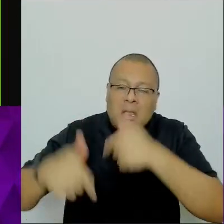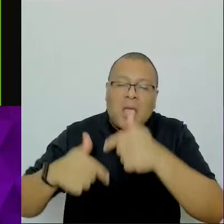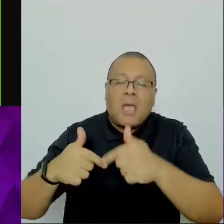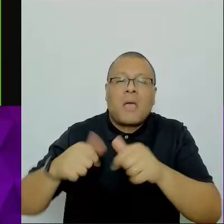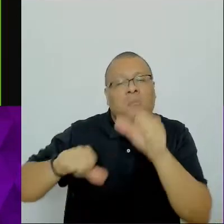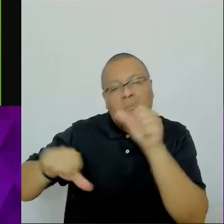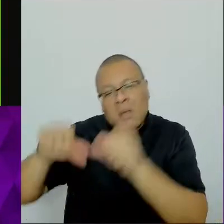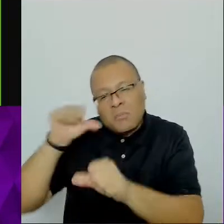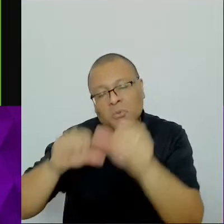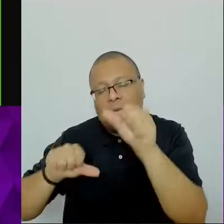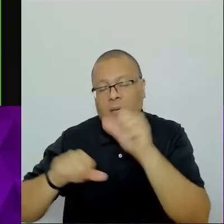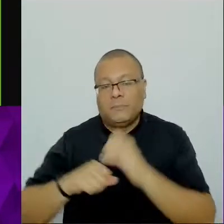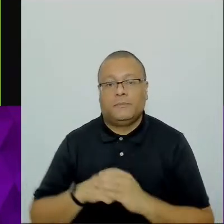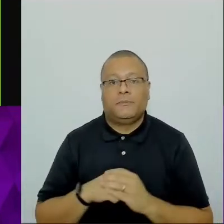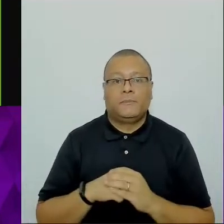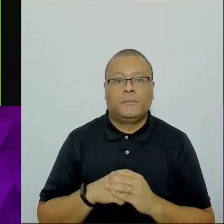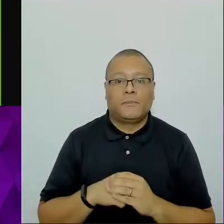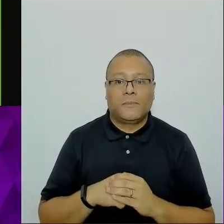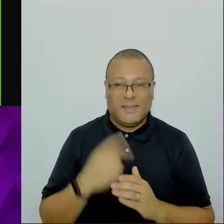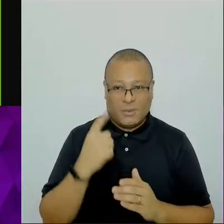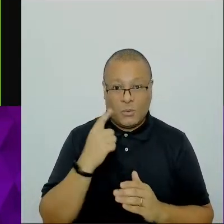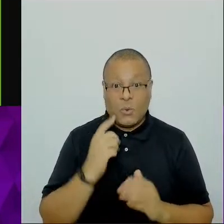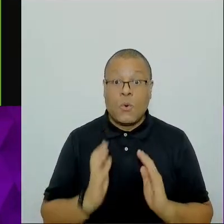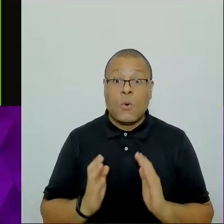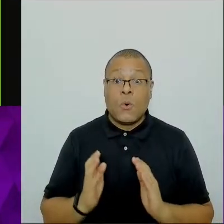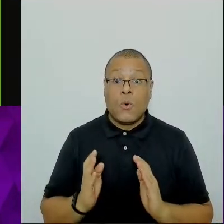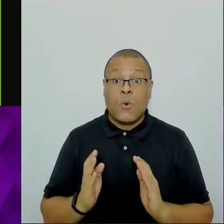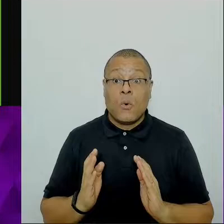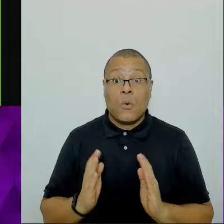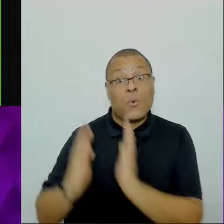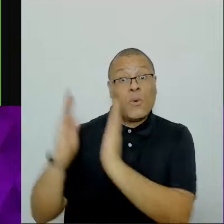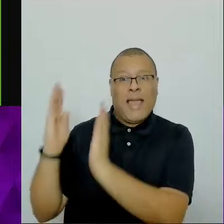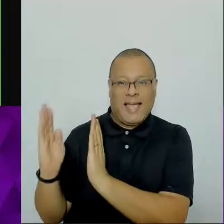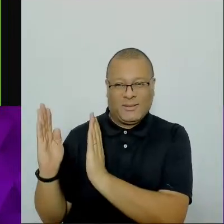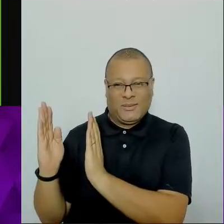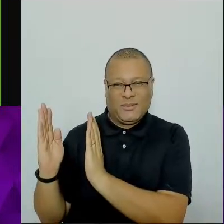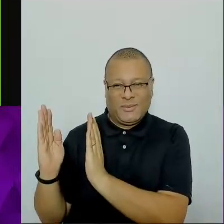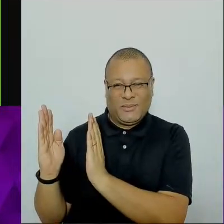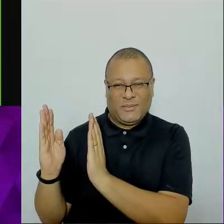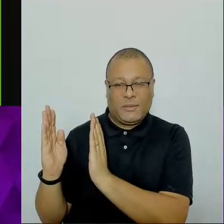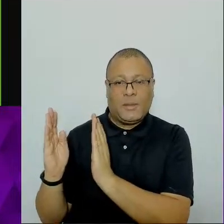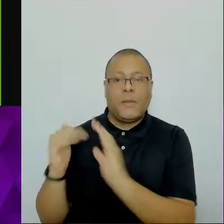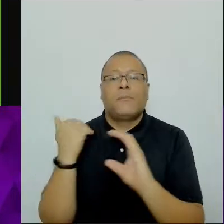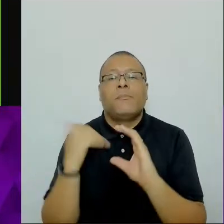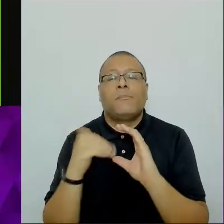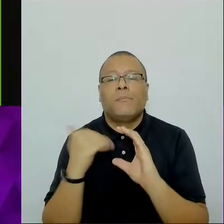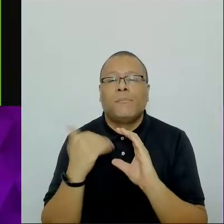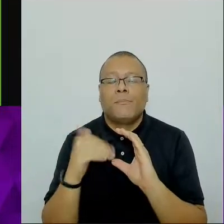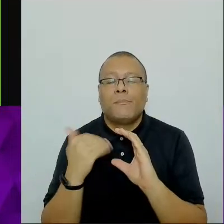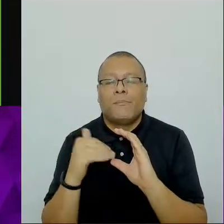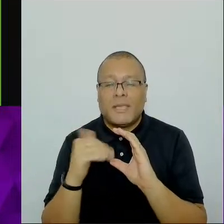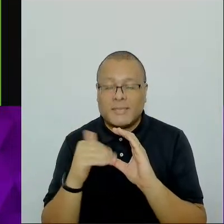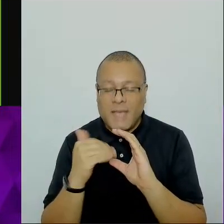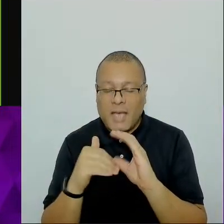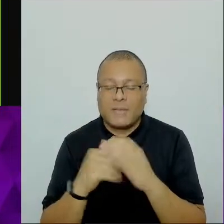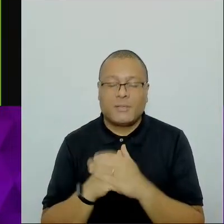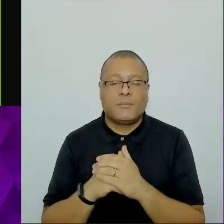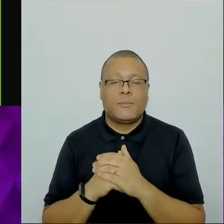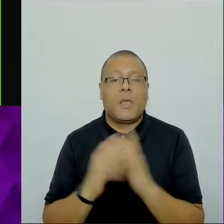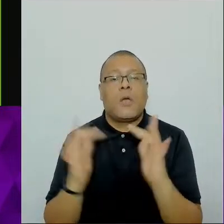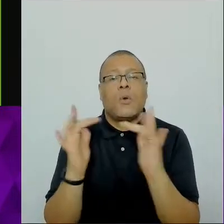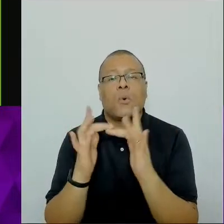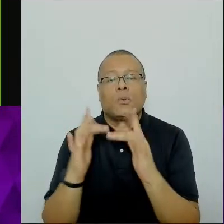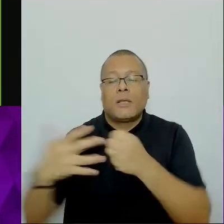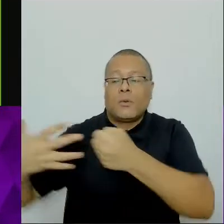comportamento. Então, nesse lado de cá, a gente pode falar, por exemplo, publicar uma mensagem em uma fila, ter interações com bancos